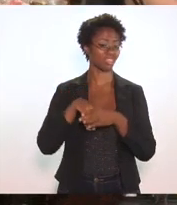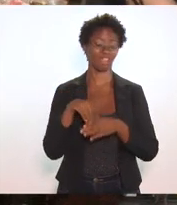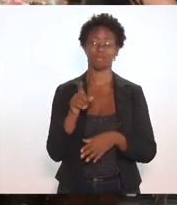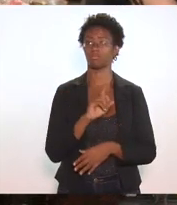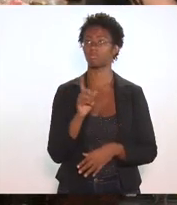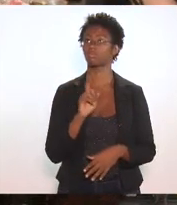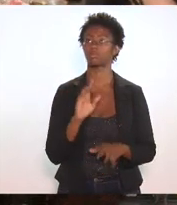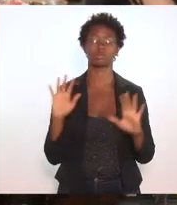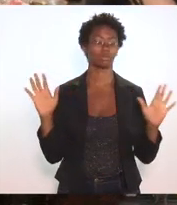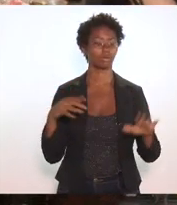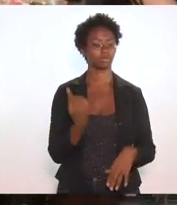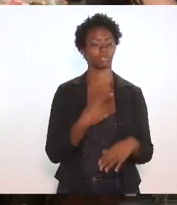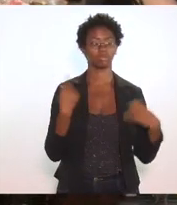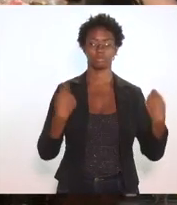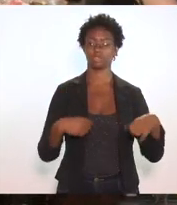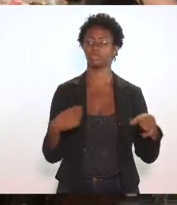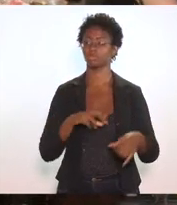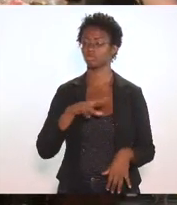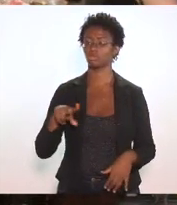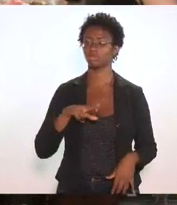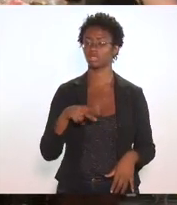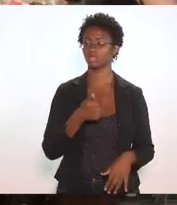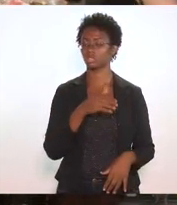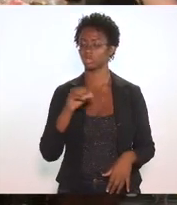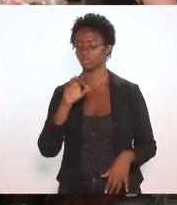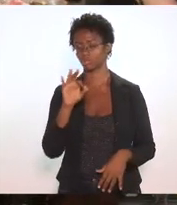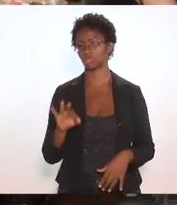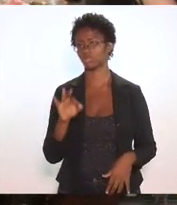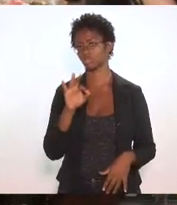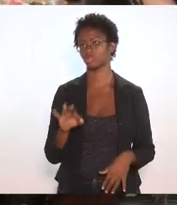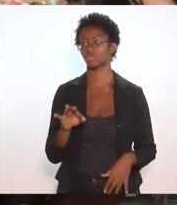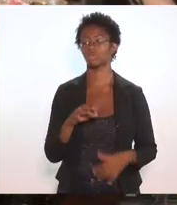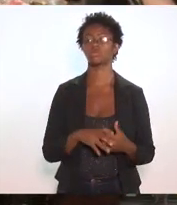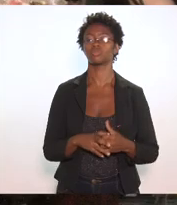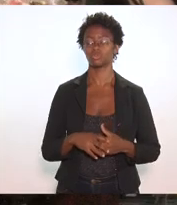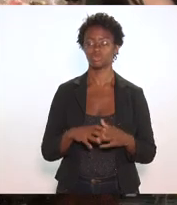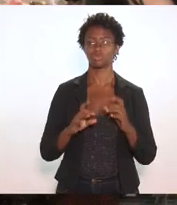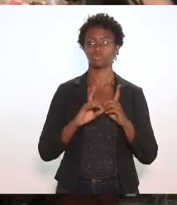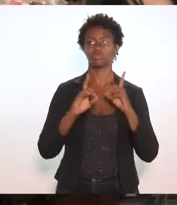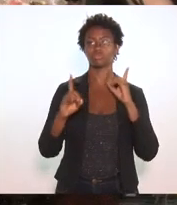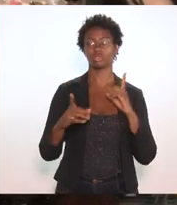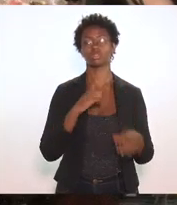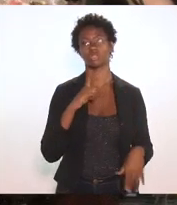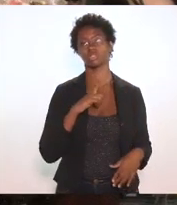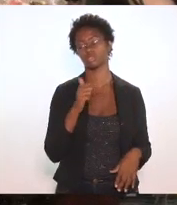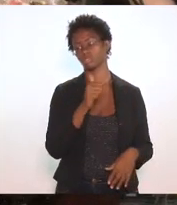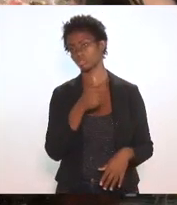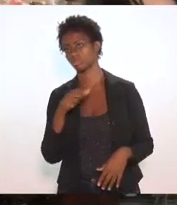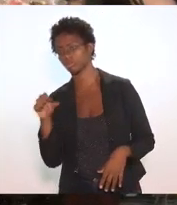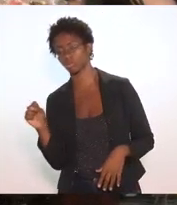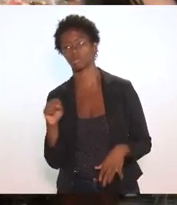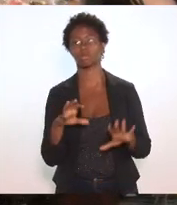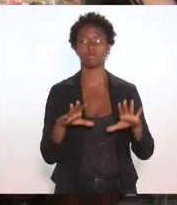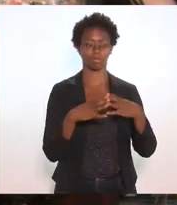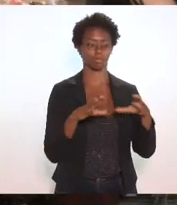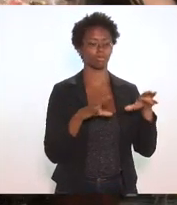precisa... Nós não estamos 100% remoto. Nós temos diário oficial, nós temos assessoria de comissões, a gente tem